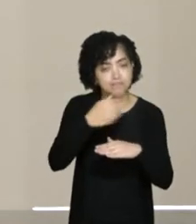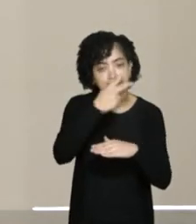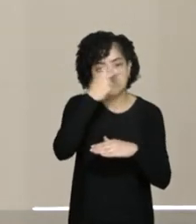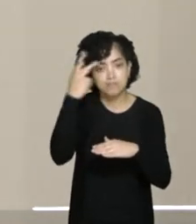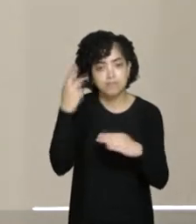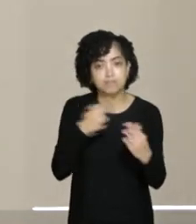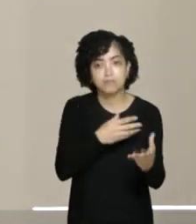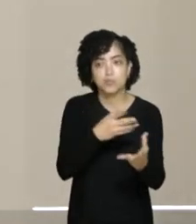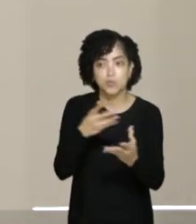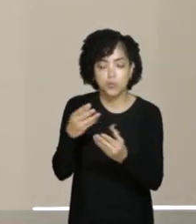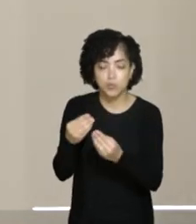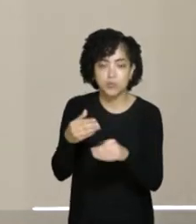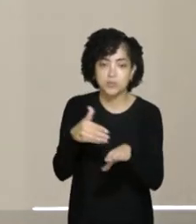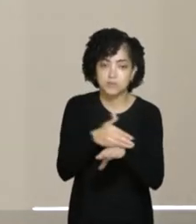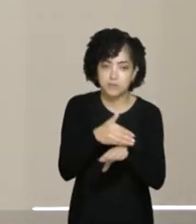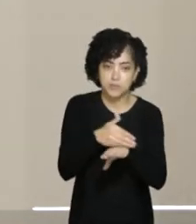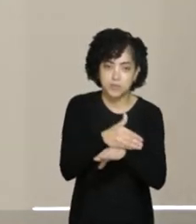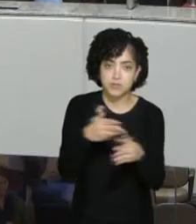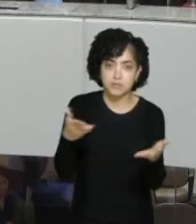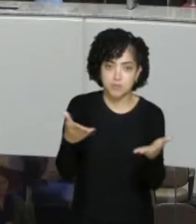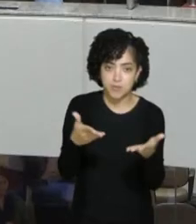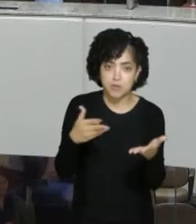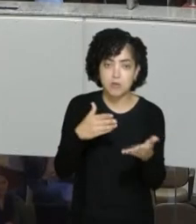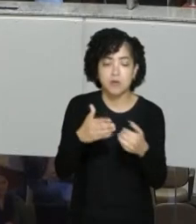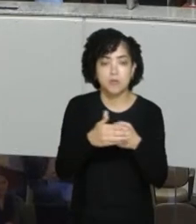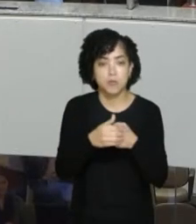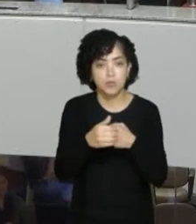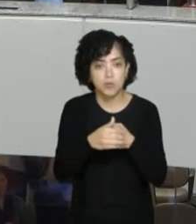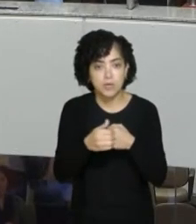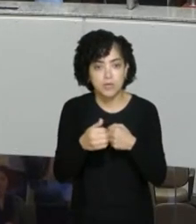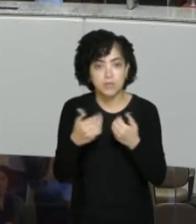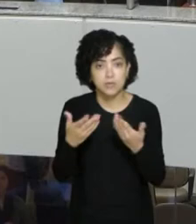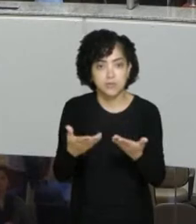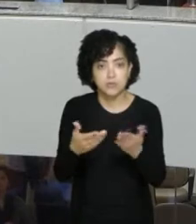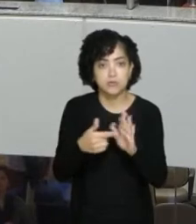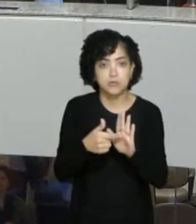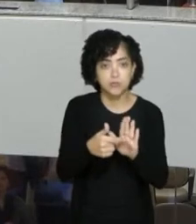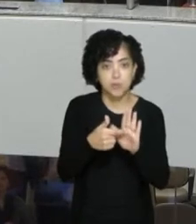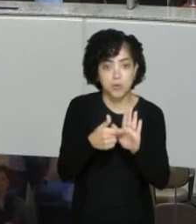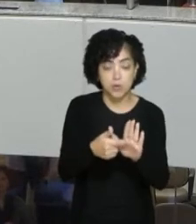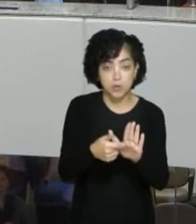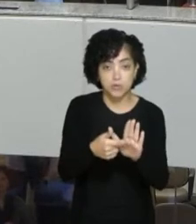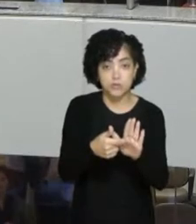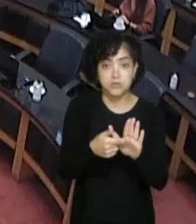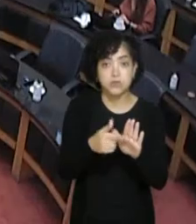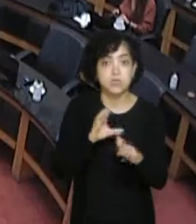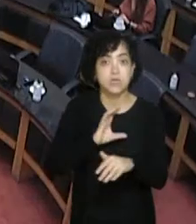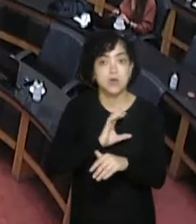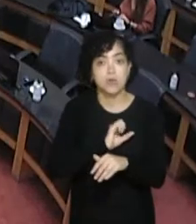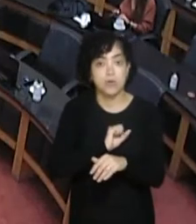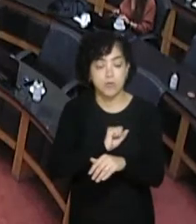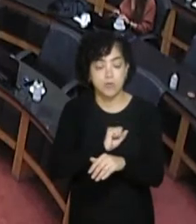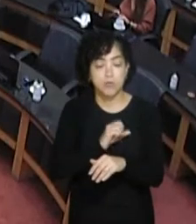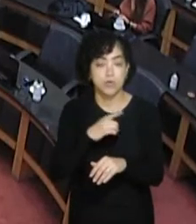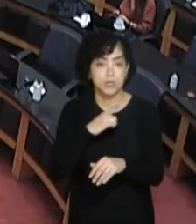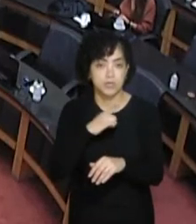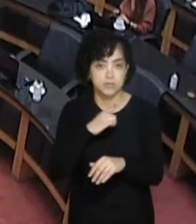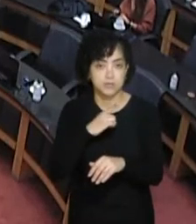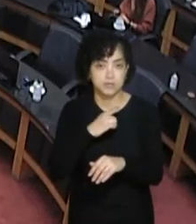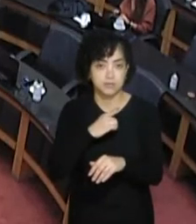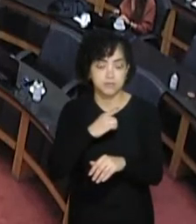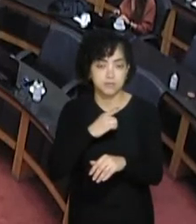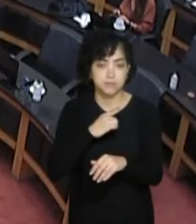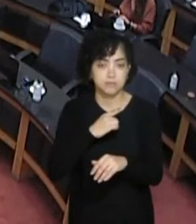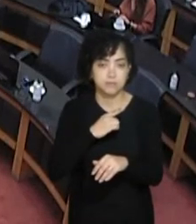hoje. Obrigado. E aí demonstra o carinho, demonstra o amor que as pessoas têm a Vossa Excelência. Eu